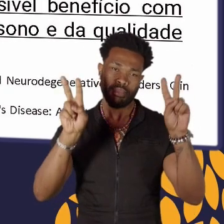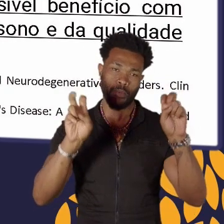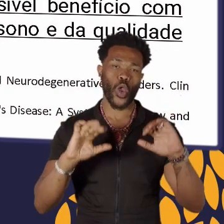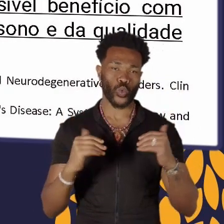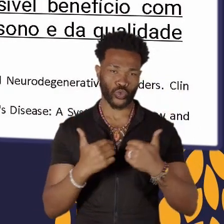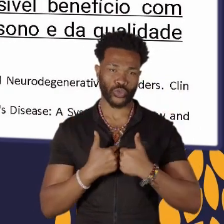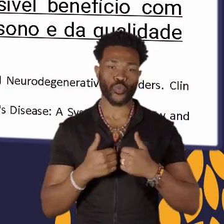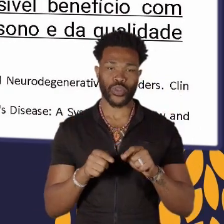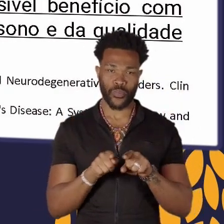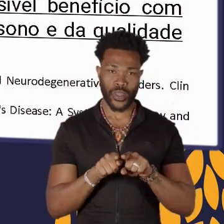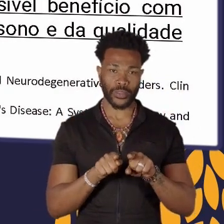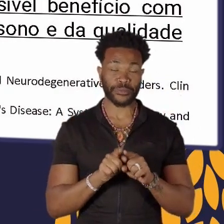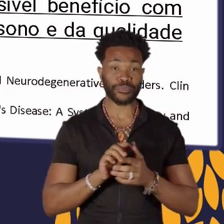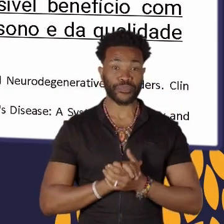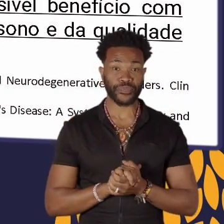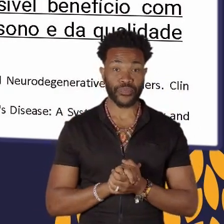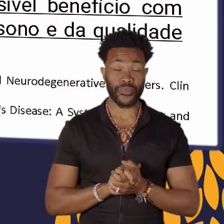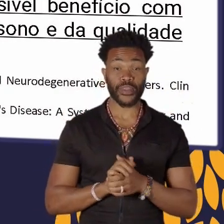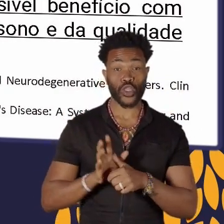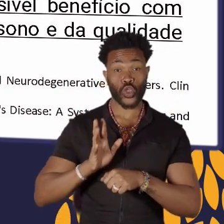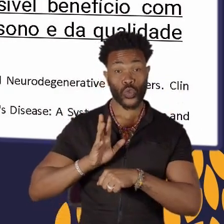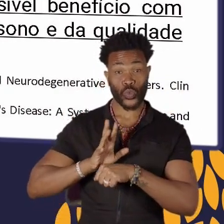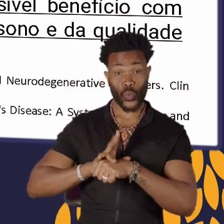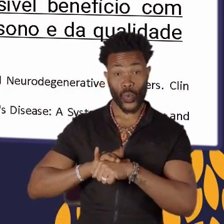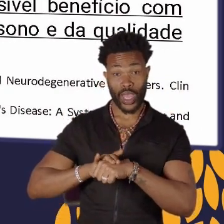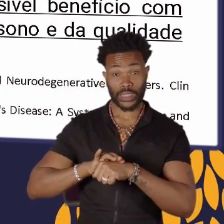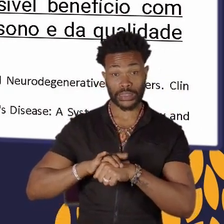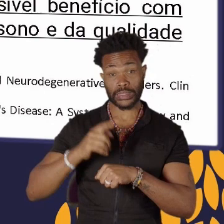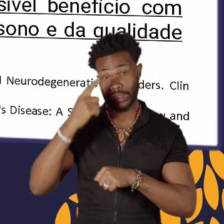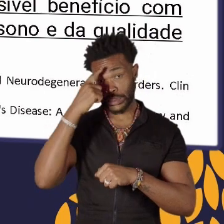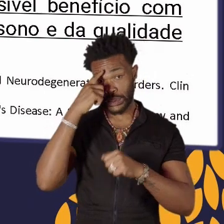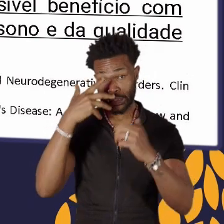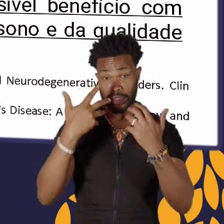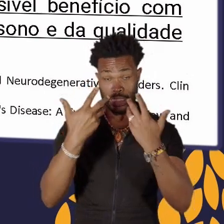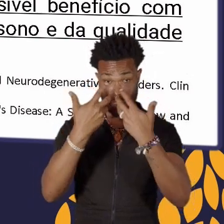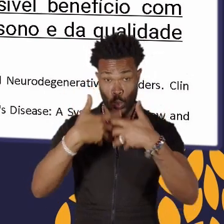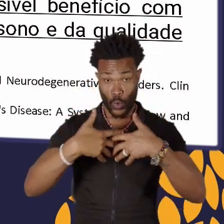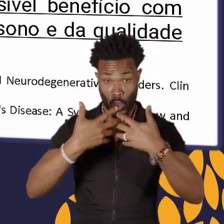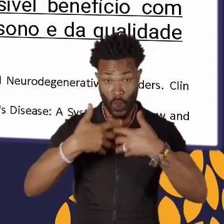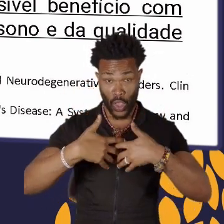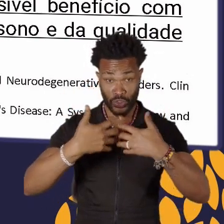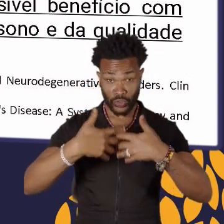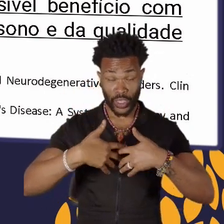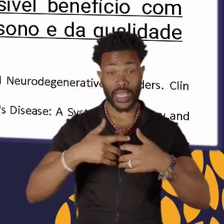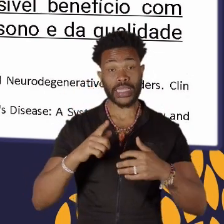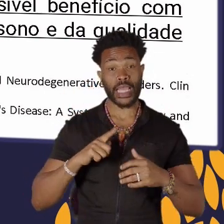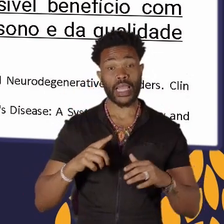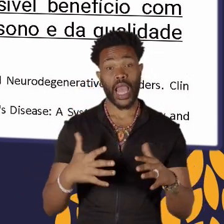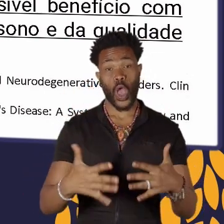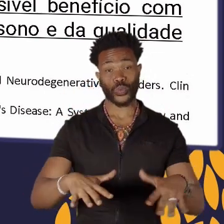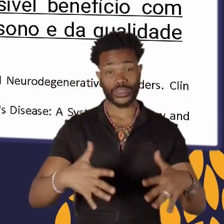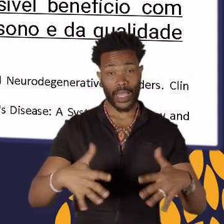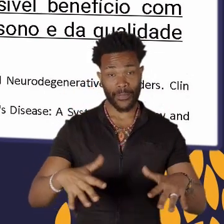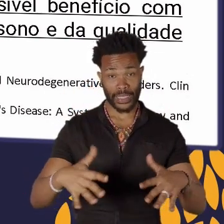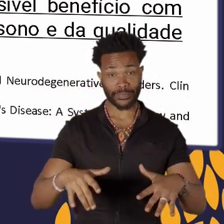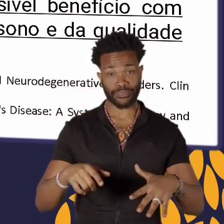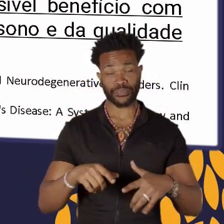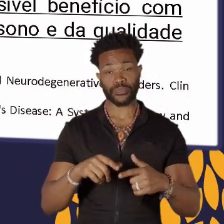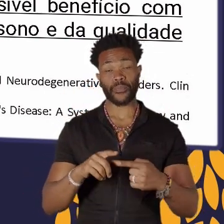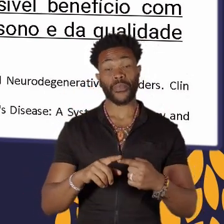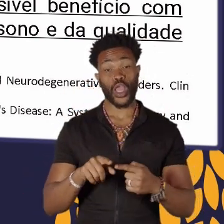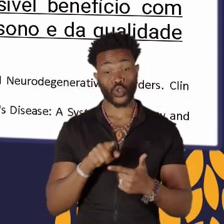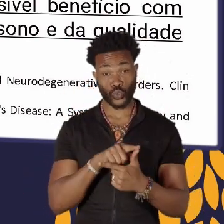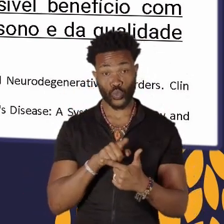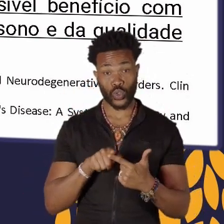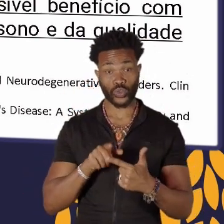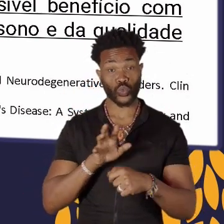autista. Com relação às doenças neurológicas degenerativas, a gente tem também, né, Alzheimer e Parkinson, que são duas